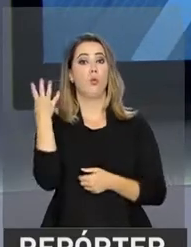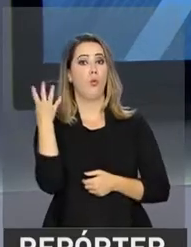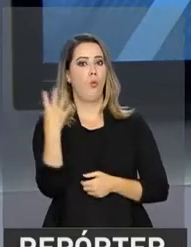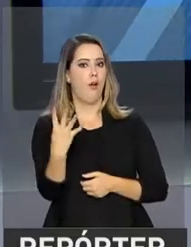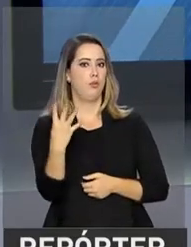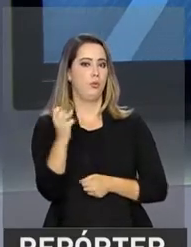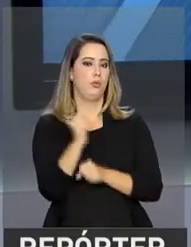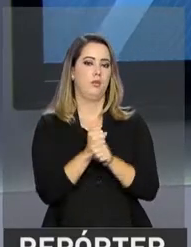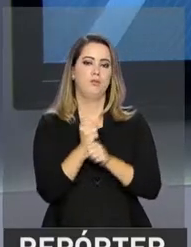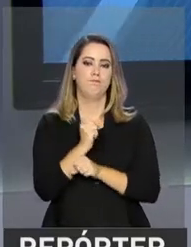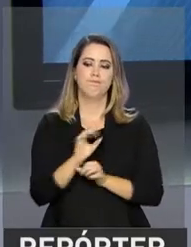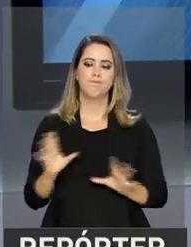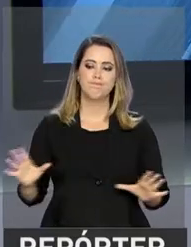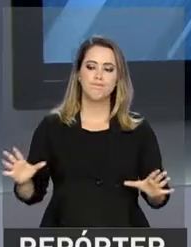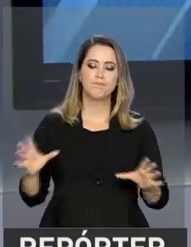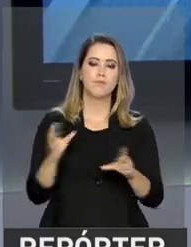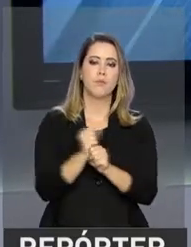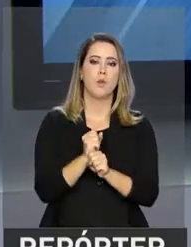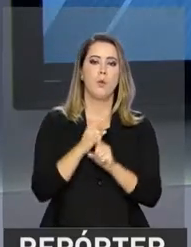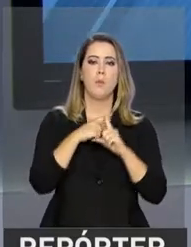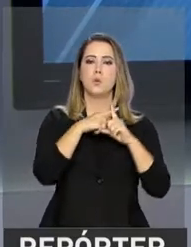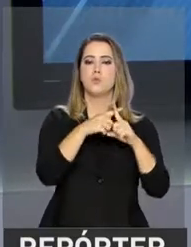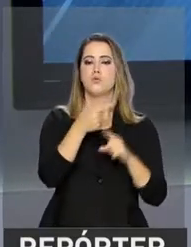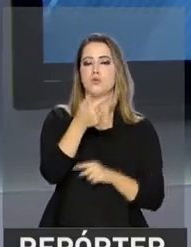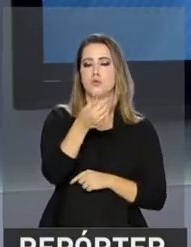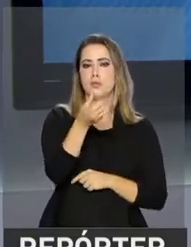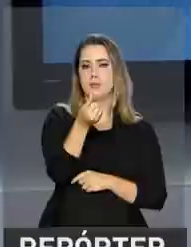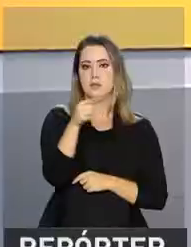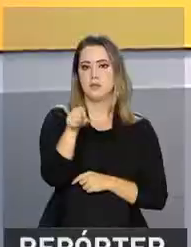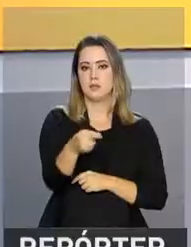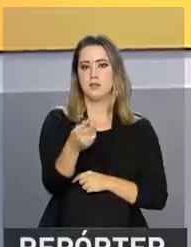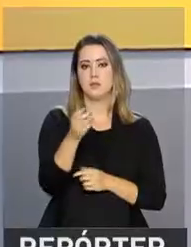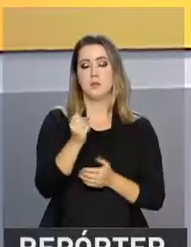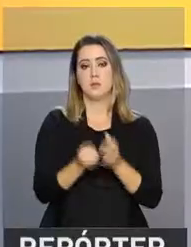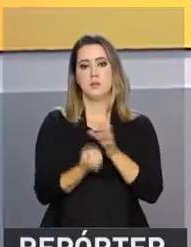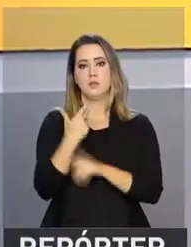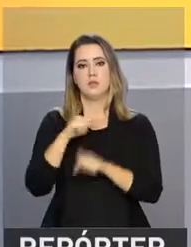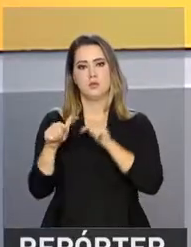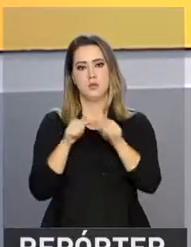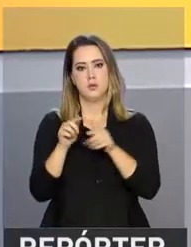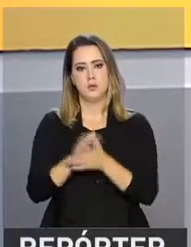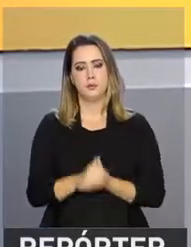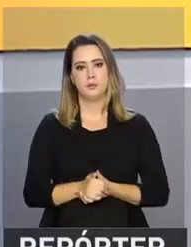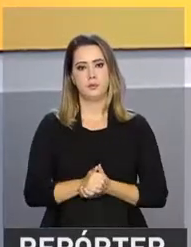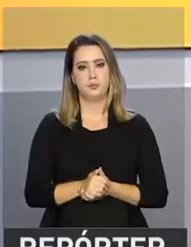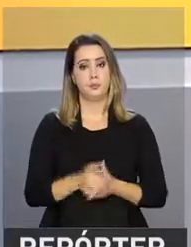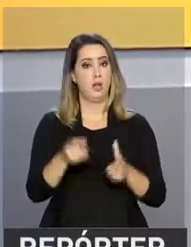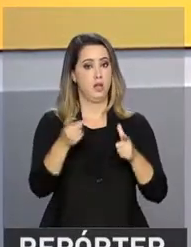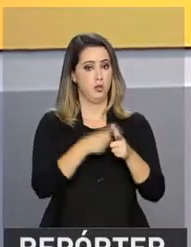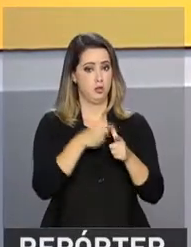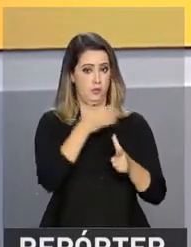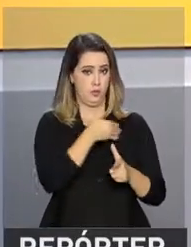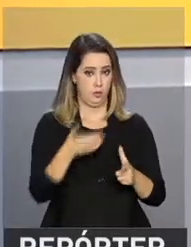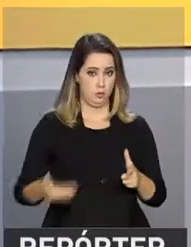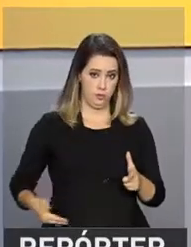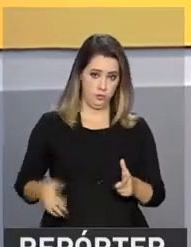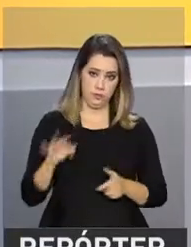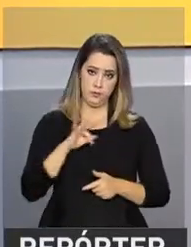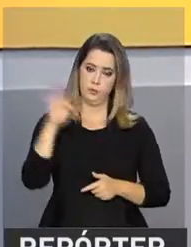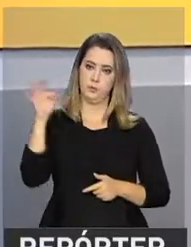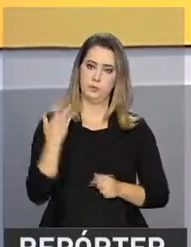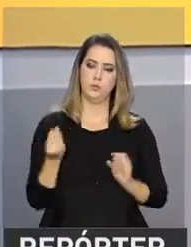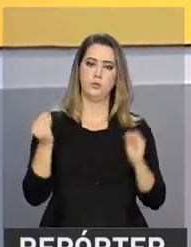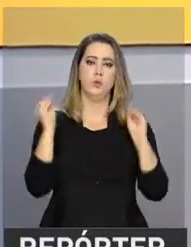anos com um saldo de 76 mil postos de trabalho a dívida pública federal tem se mantido dentro do